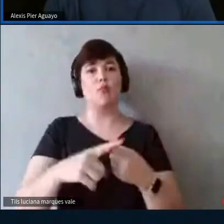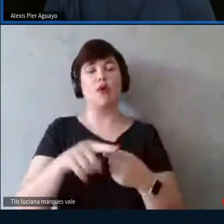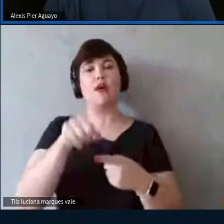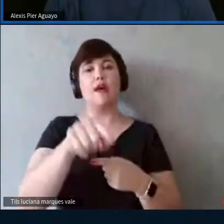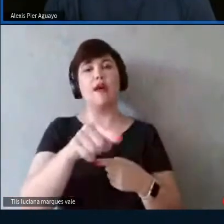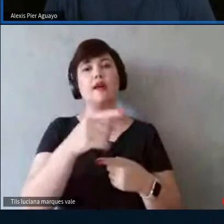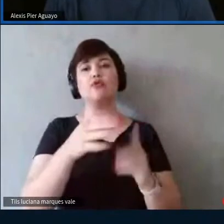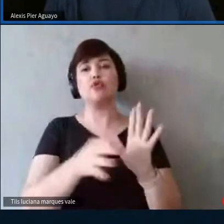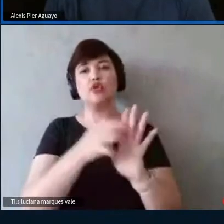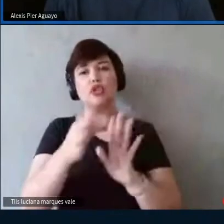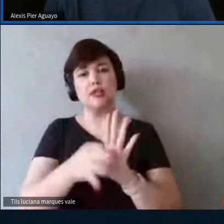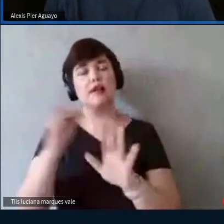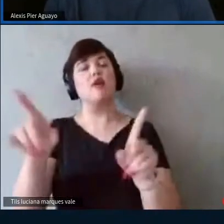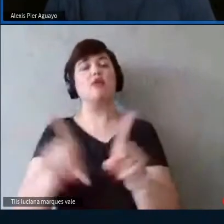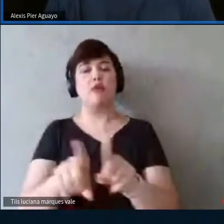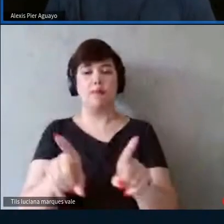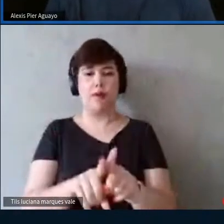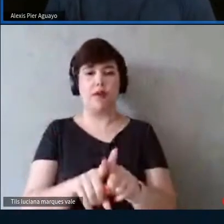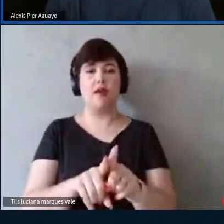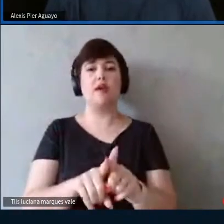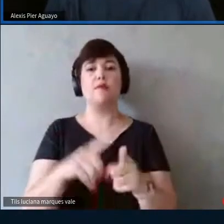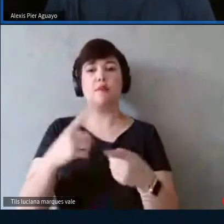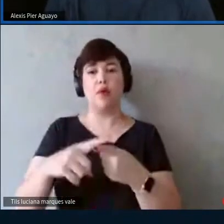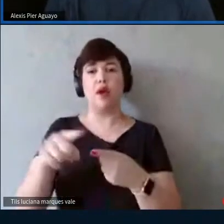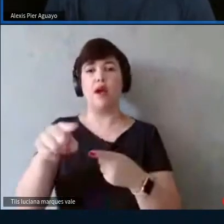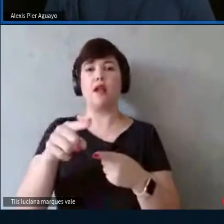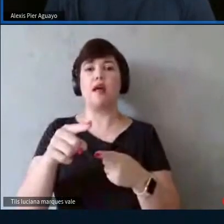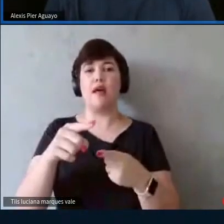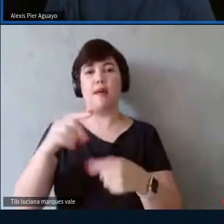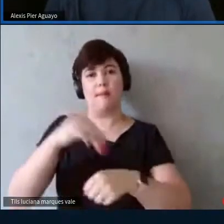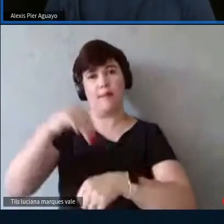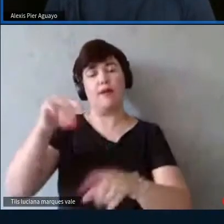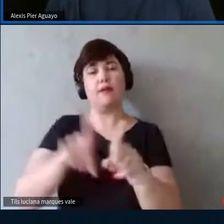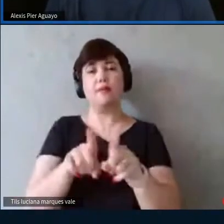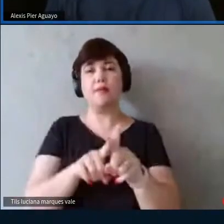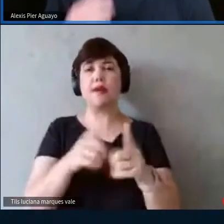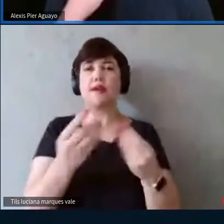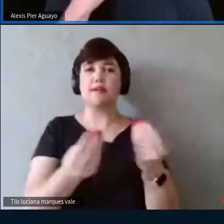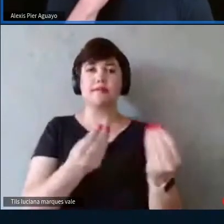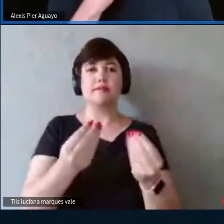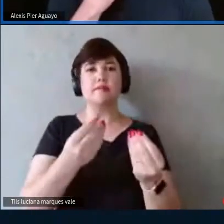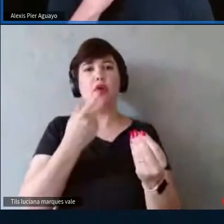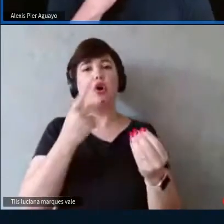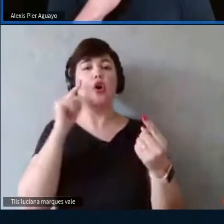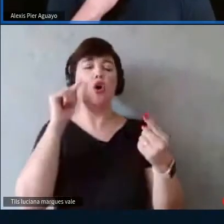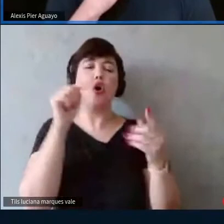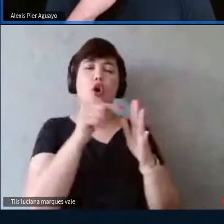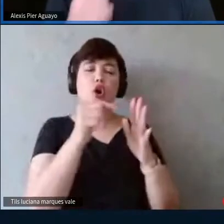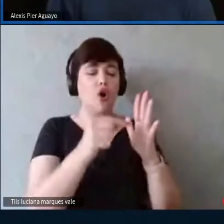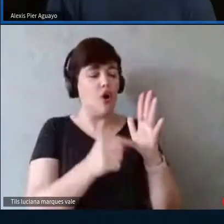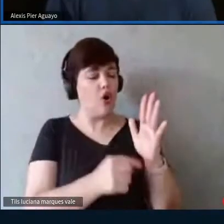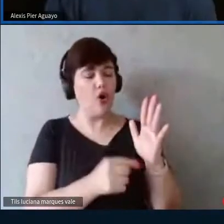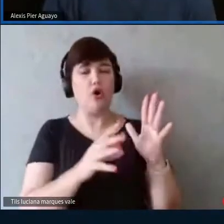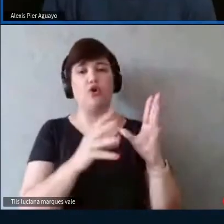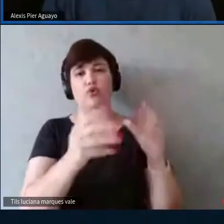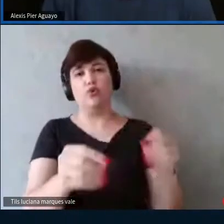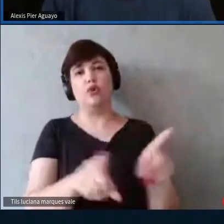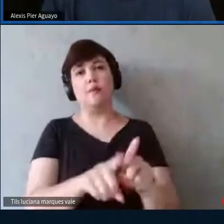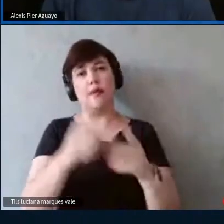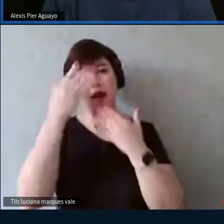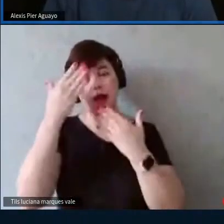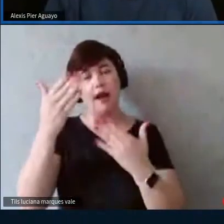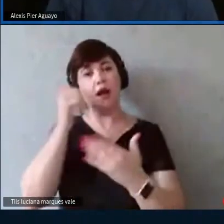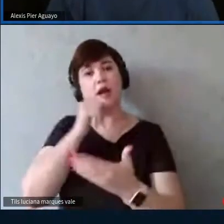teve sugestões da Lu também, que ela, enfim, como ela é mestre também, ela fez um apontamento muito interessante. Queria agradecer a